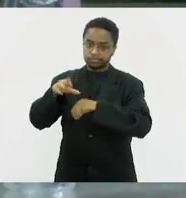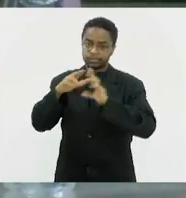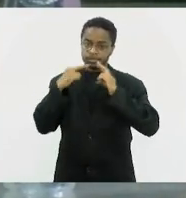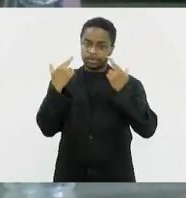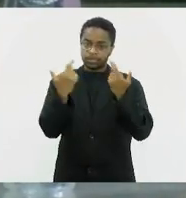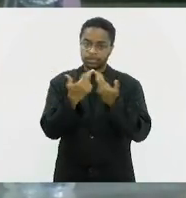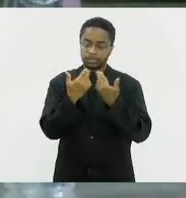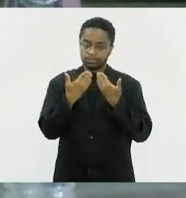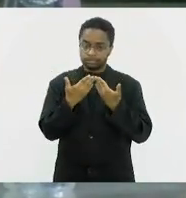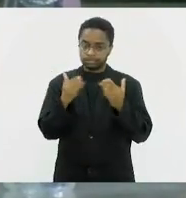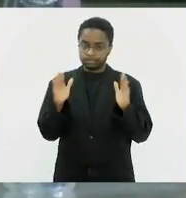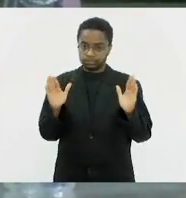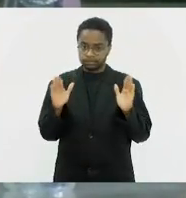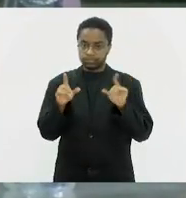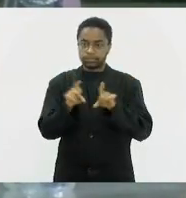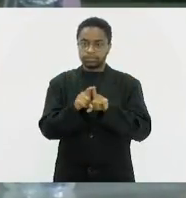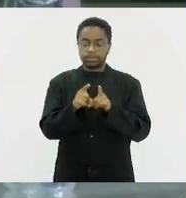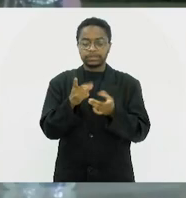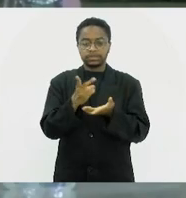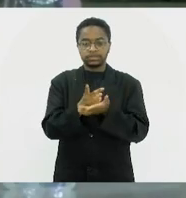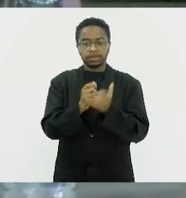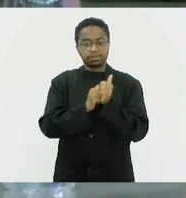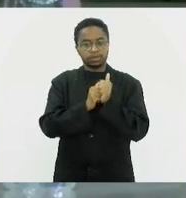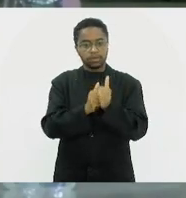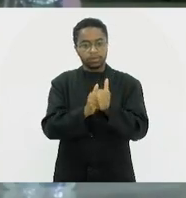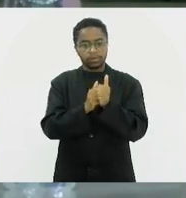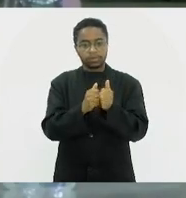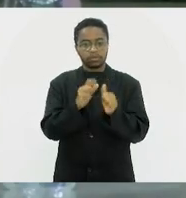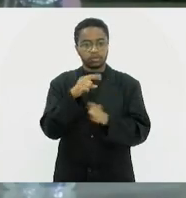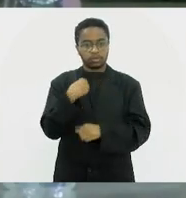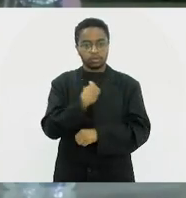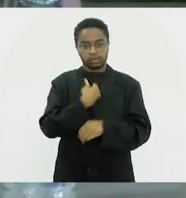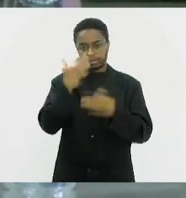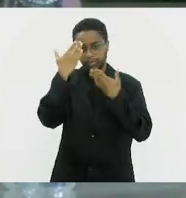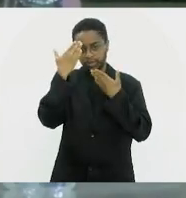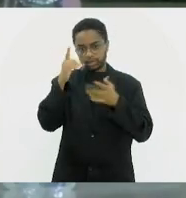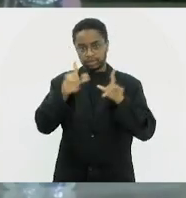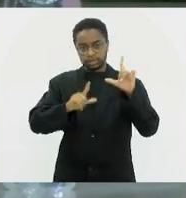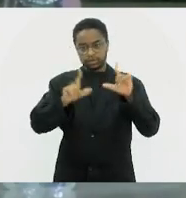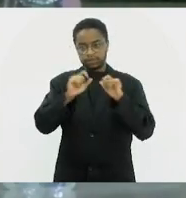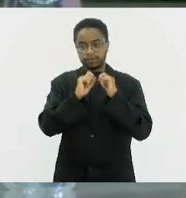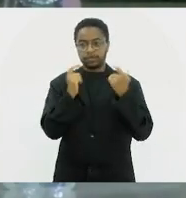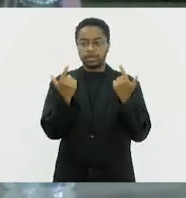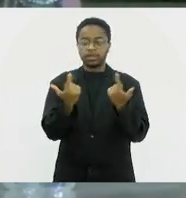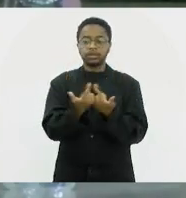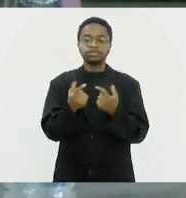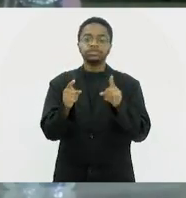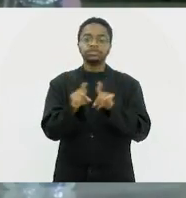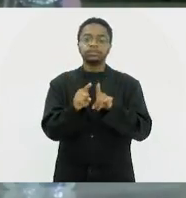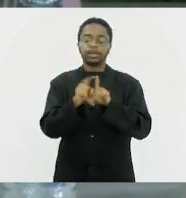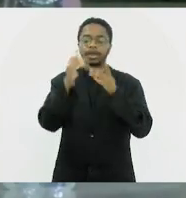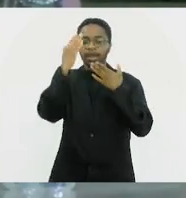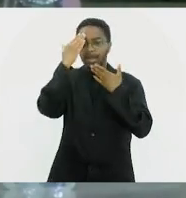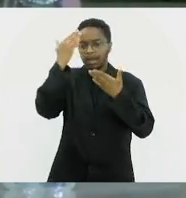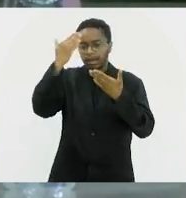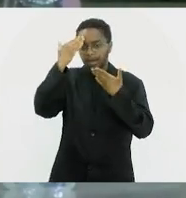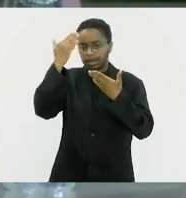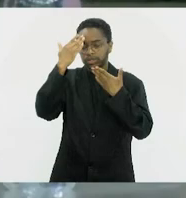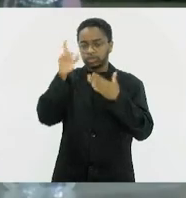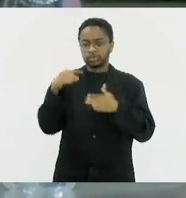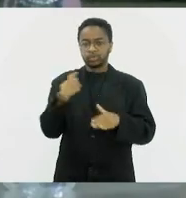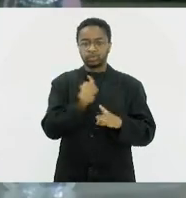pública e sempre nos acompanhando. Obrigado, a TV Alerj. E agradeço também muito, muito, muito a nossa